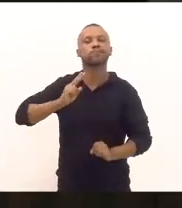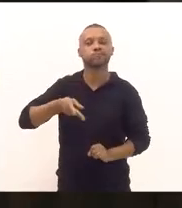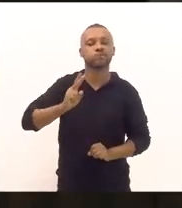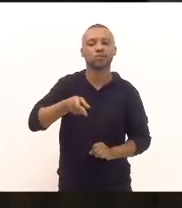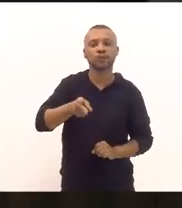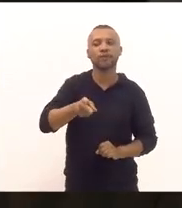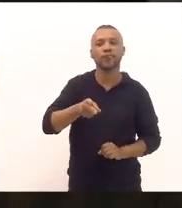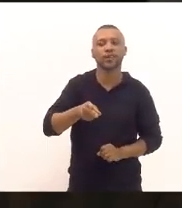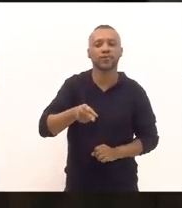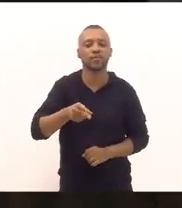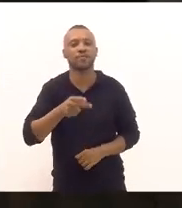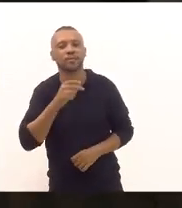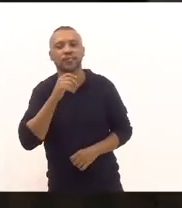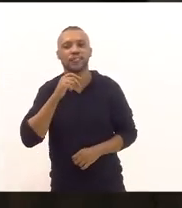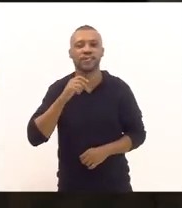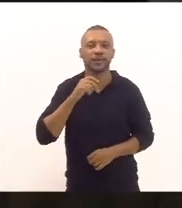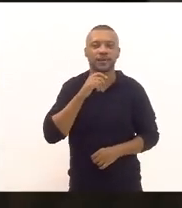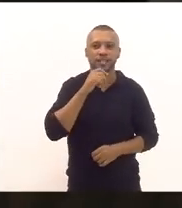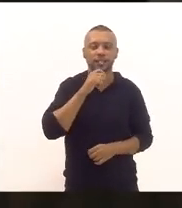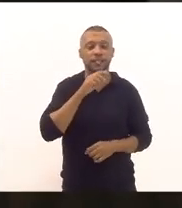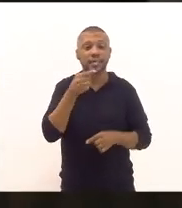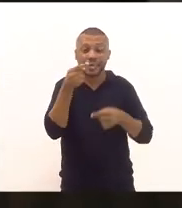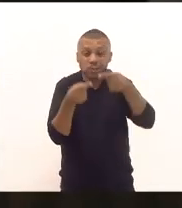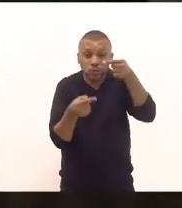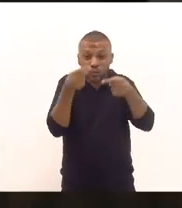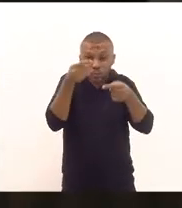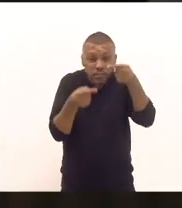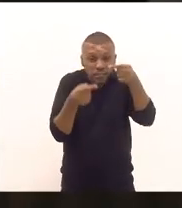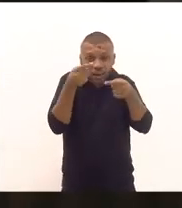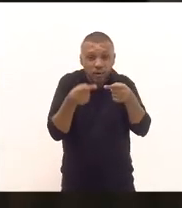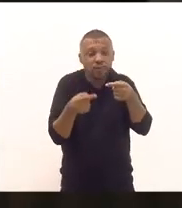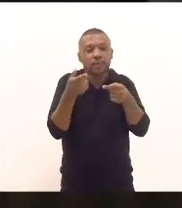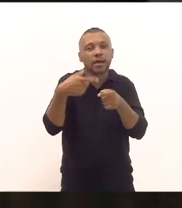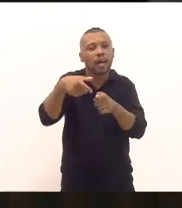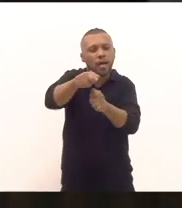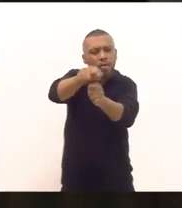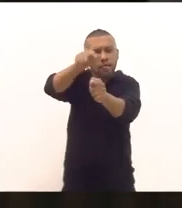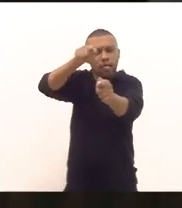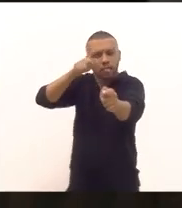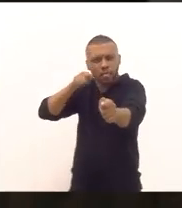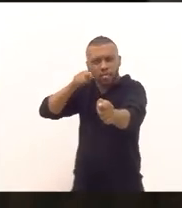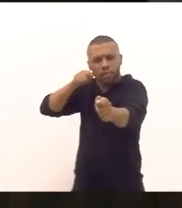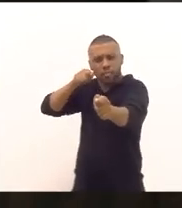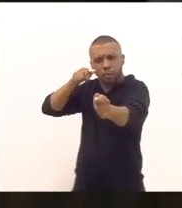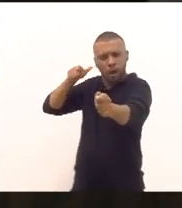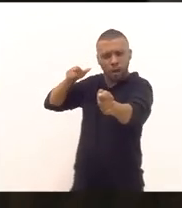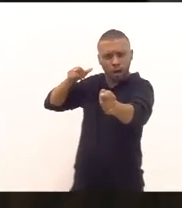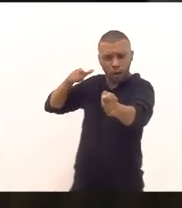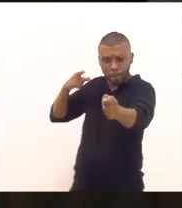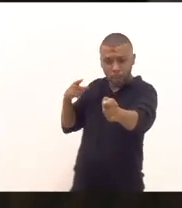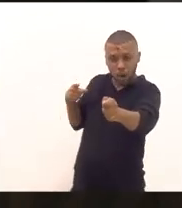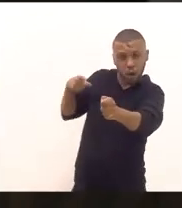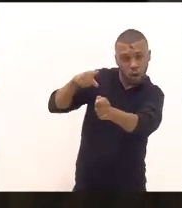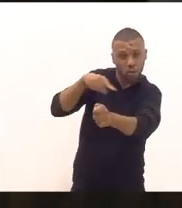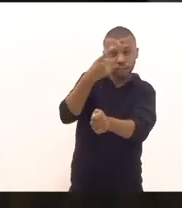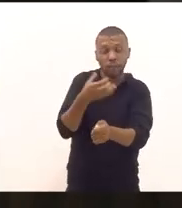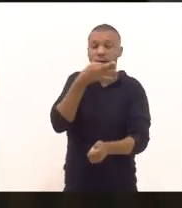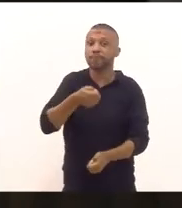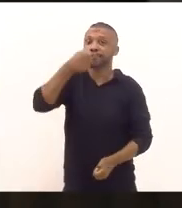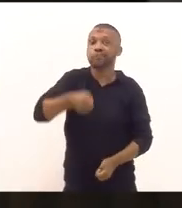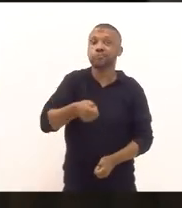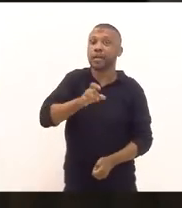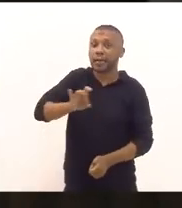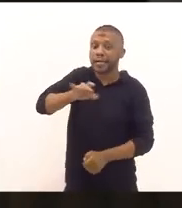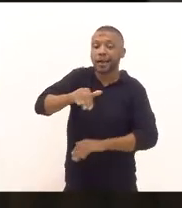nessa Avenida de discussão o que você abriu com a sua flecha lançada nós vamos firmar ponto em